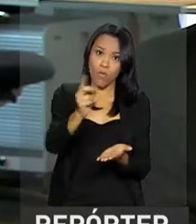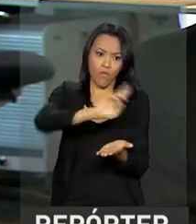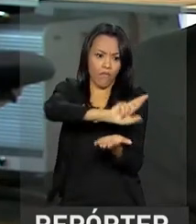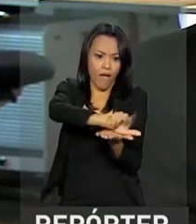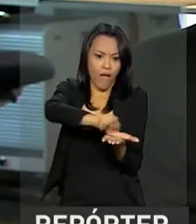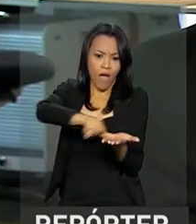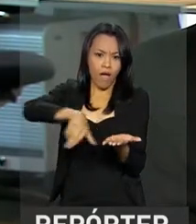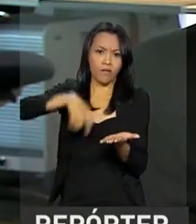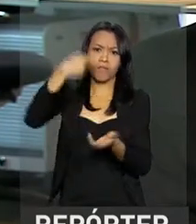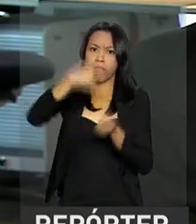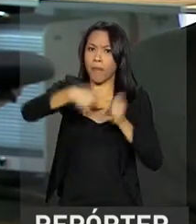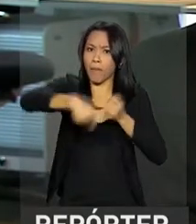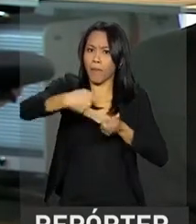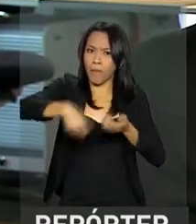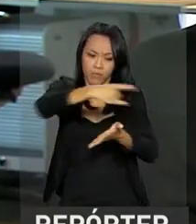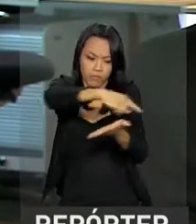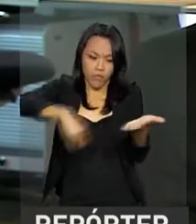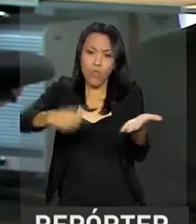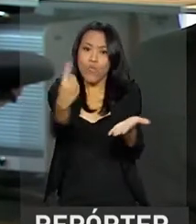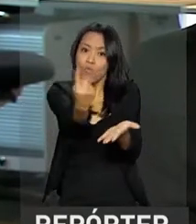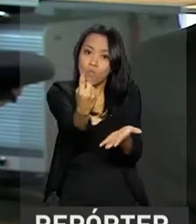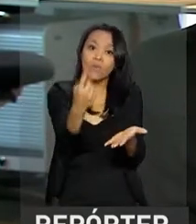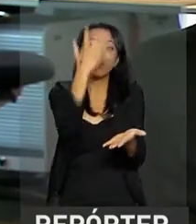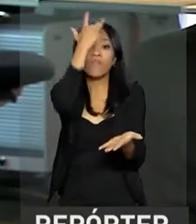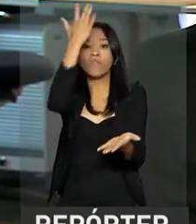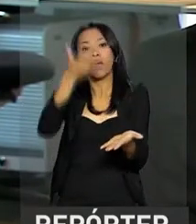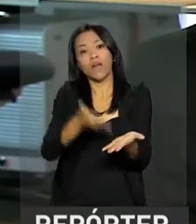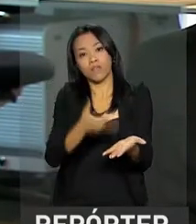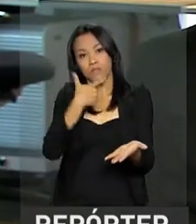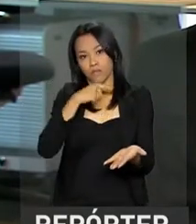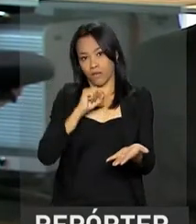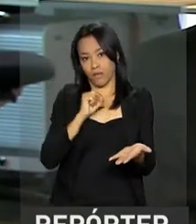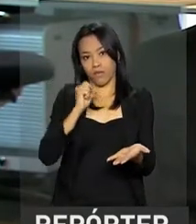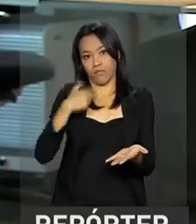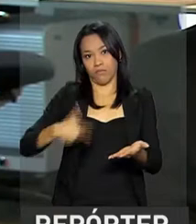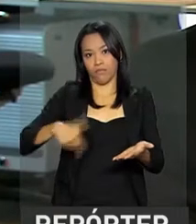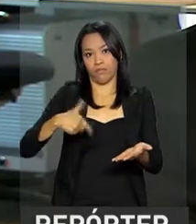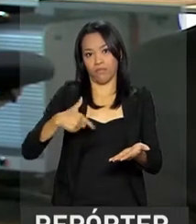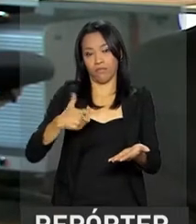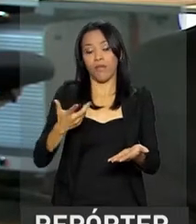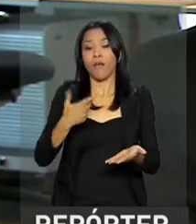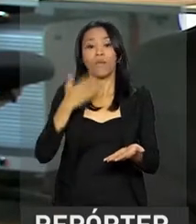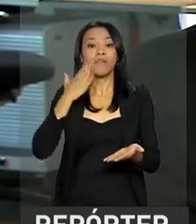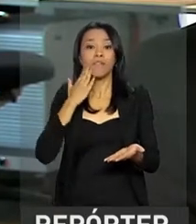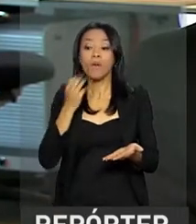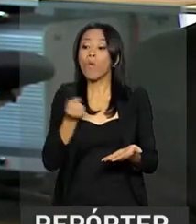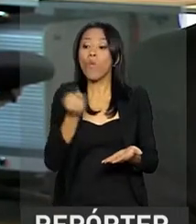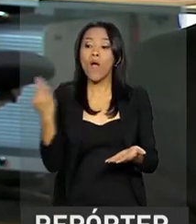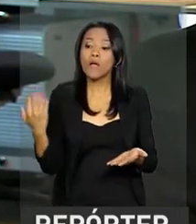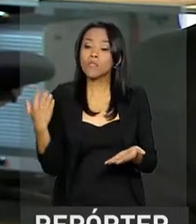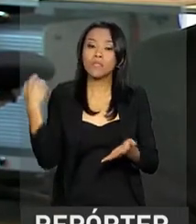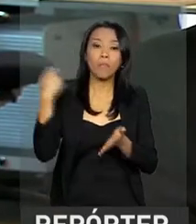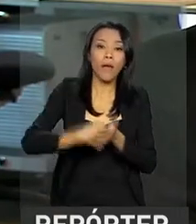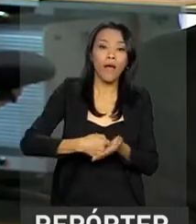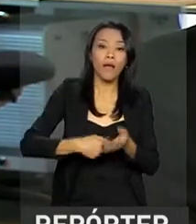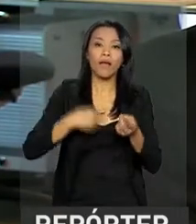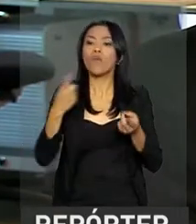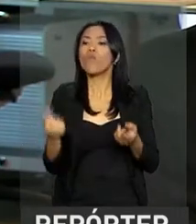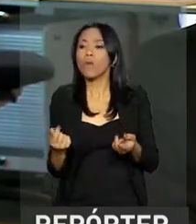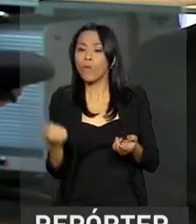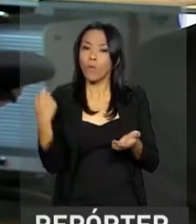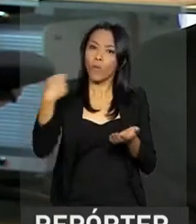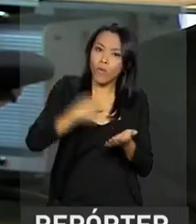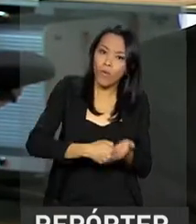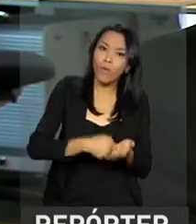vencimento único então facilita para o empresário que ele vai saber quais tributos ele está pagando qual é o valor quanto